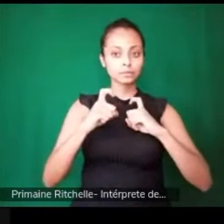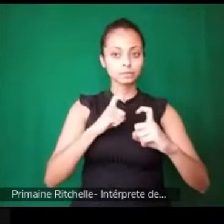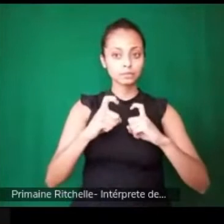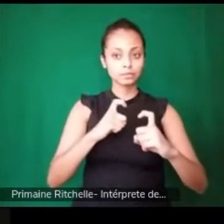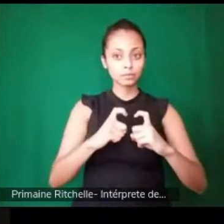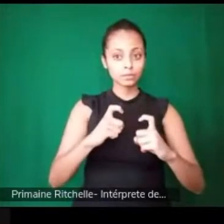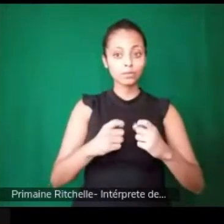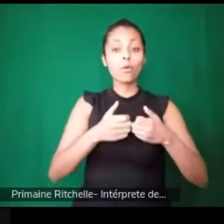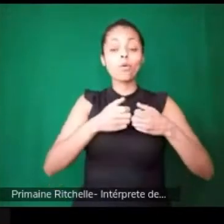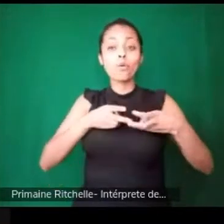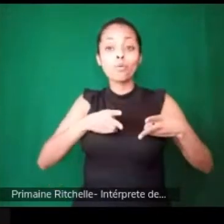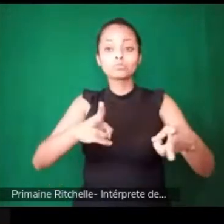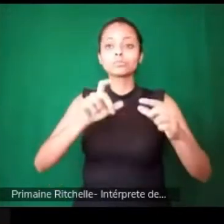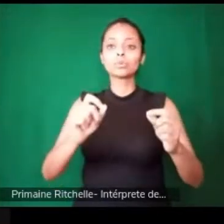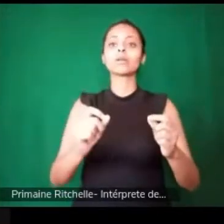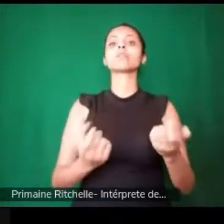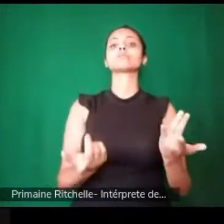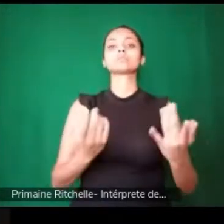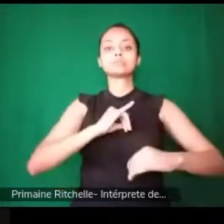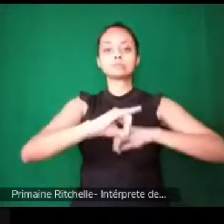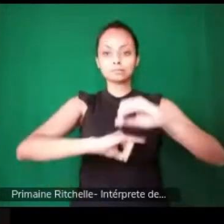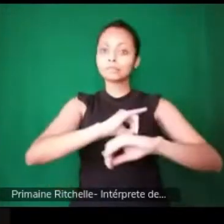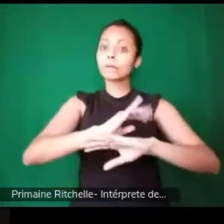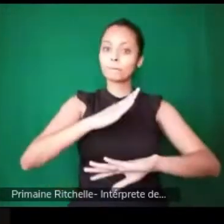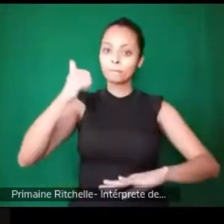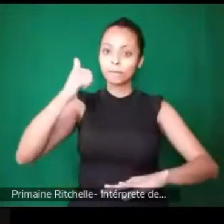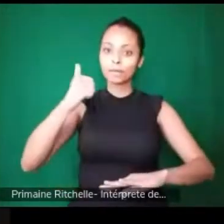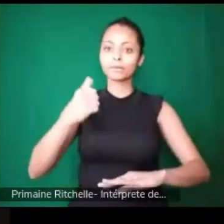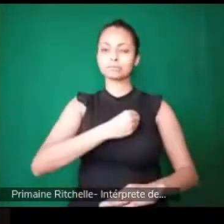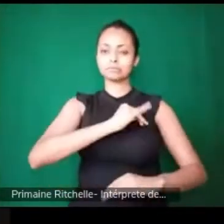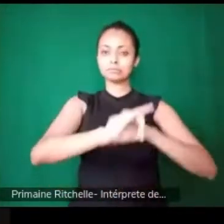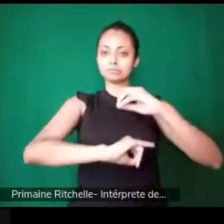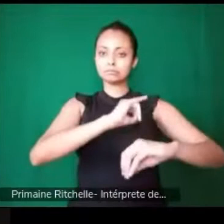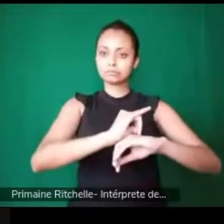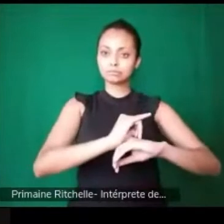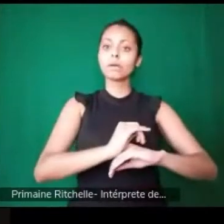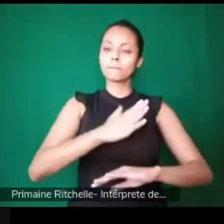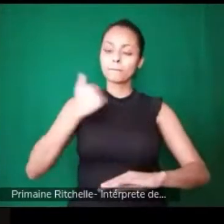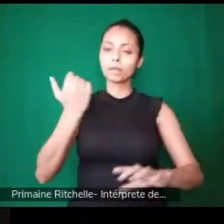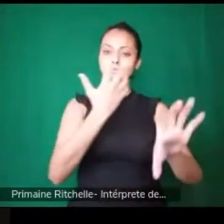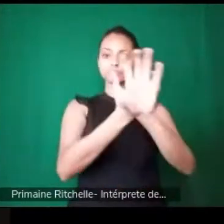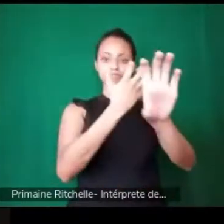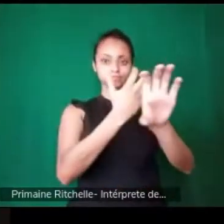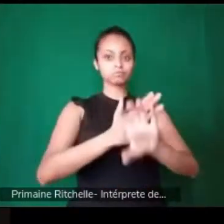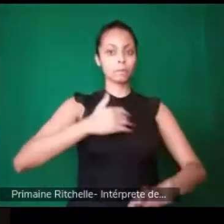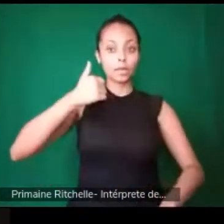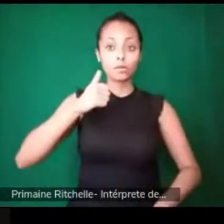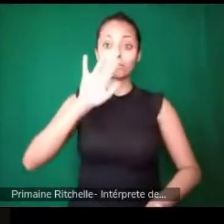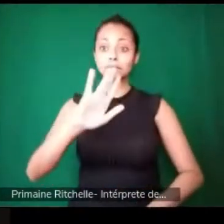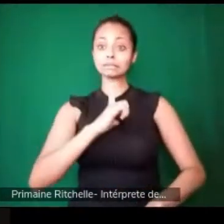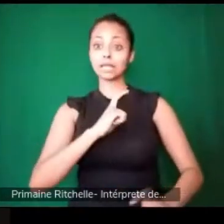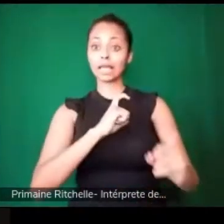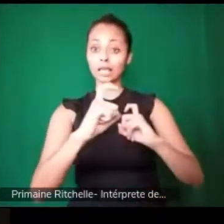formato virtual, né? E no caso de reuniões presenciais, sempre que possível, né, evitar locais